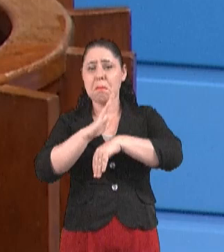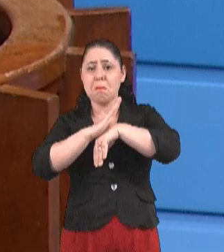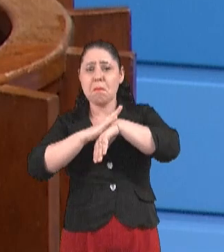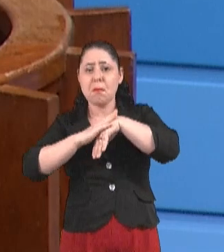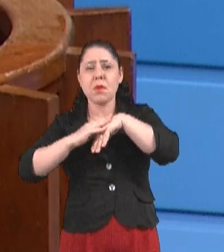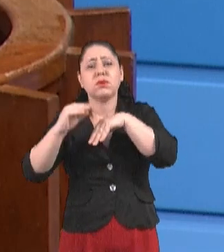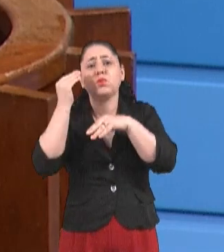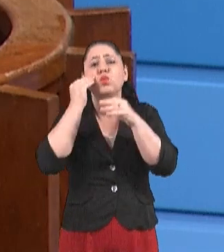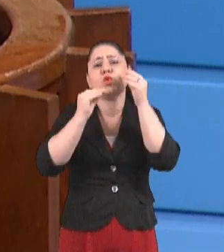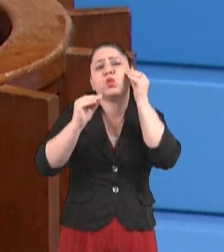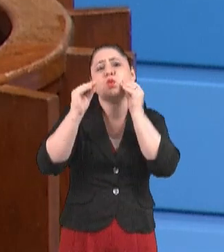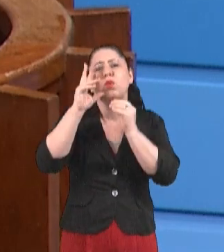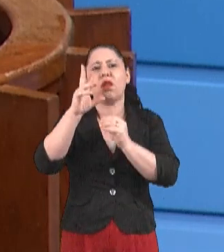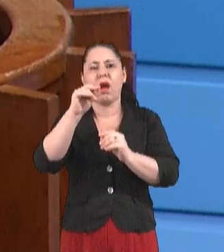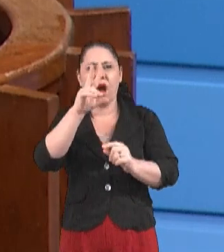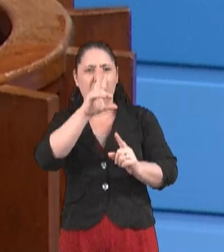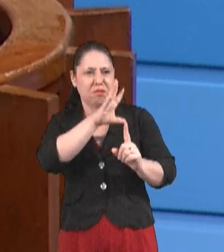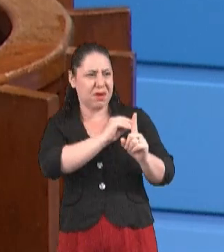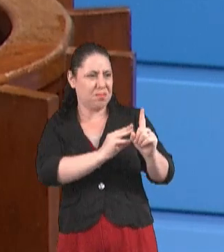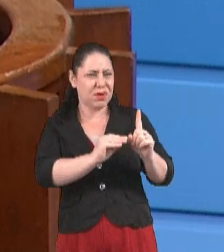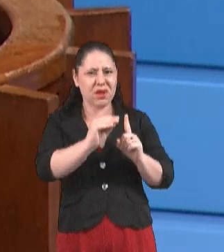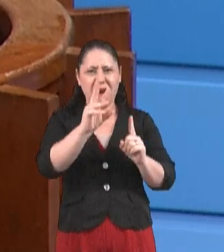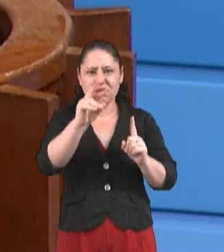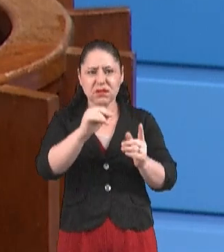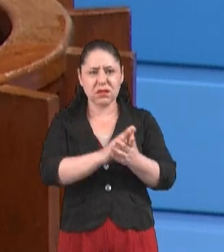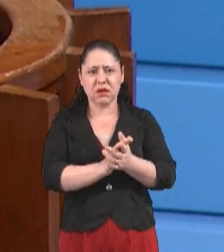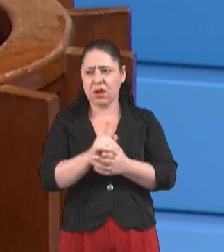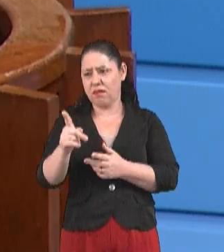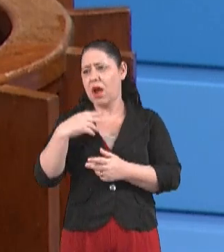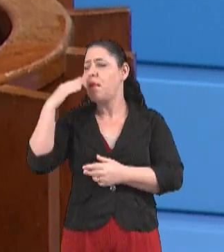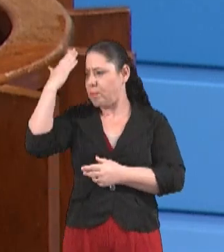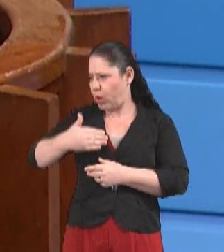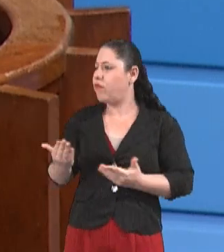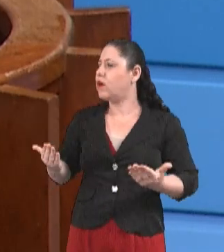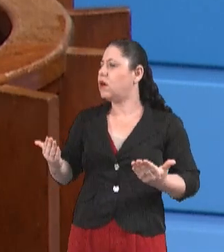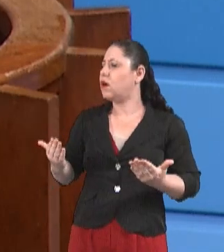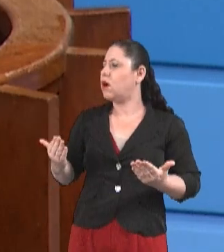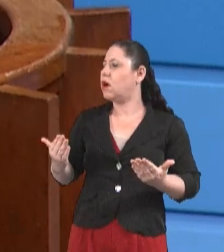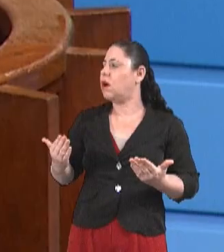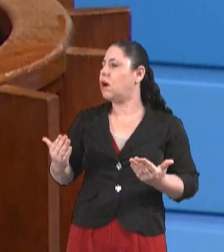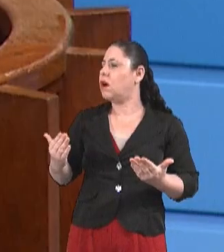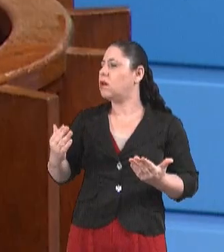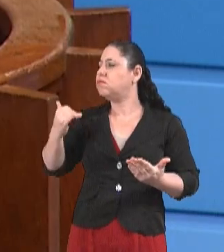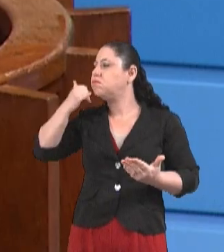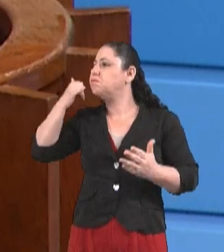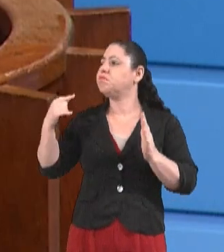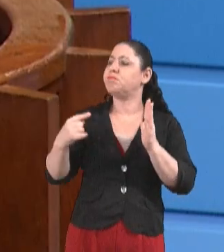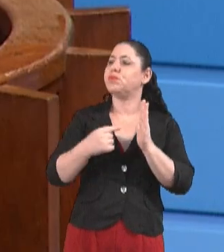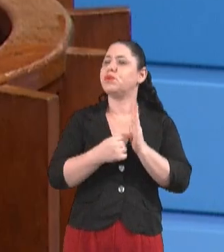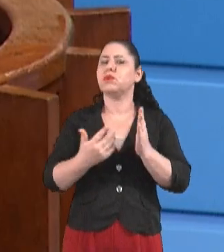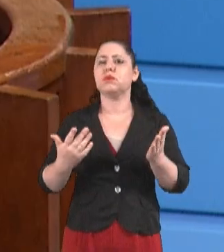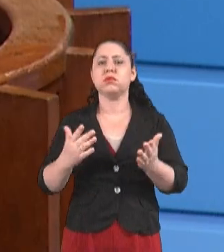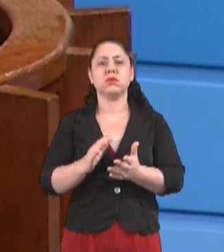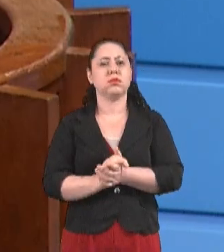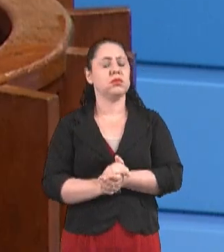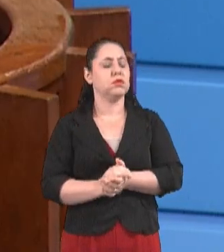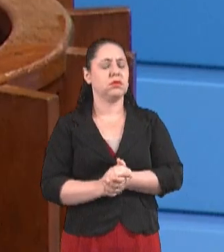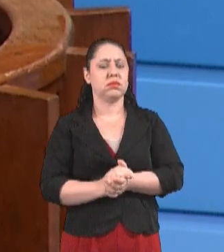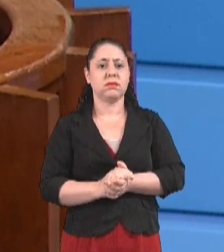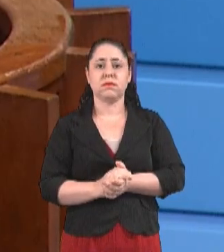a mão e dar beijos não era abuso, e que ela deveria provar acusações feitas. Gente, que